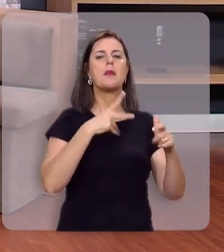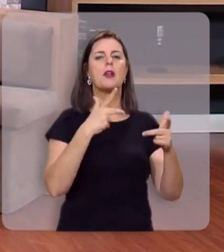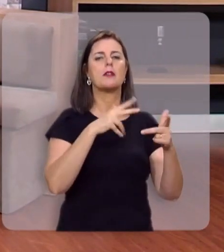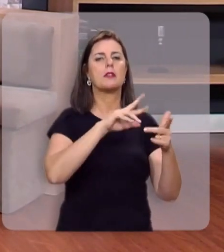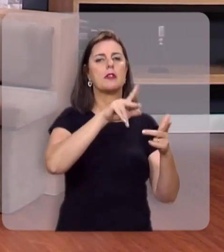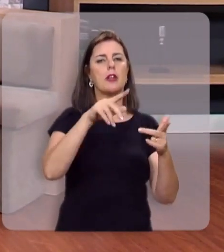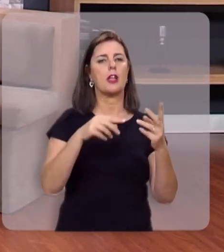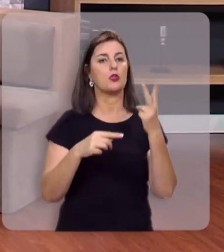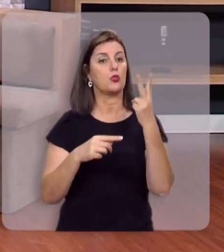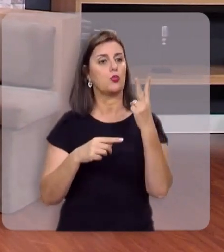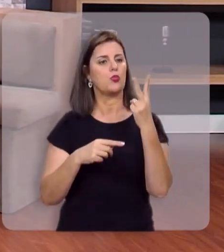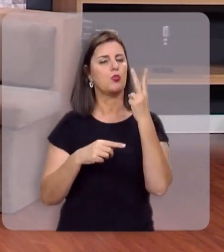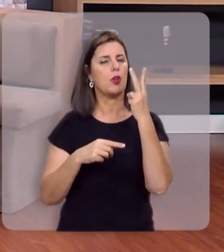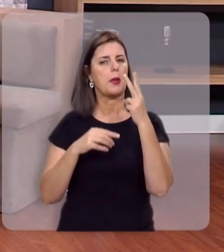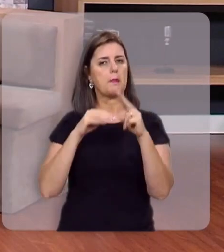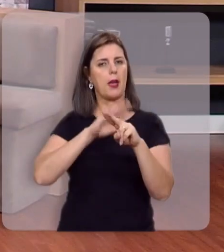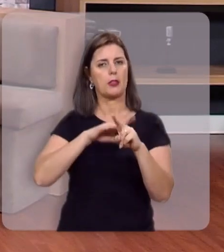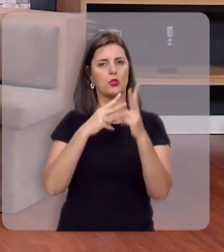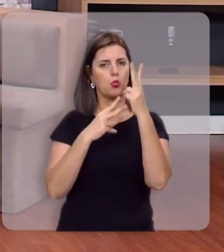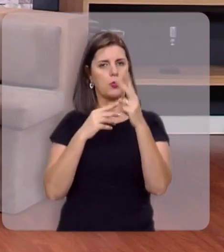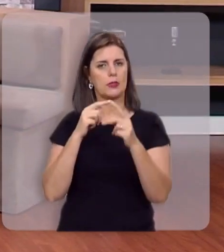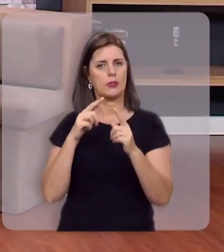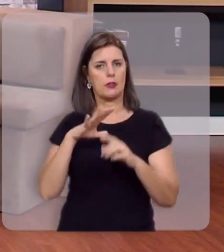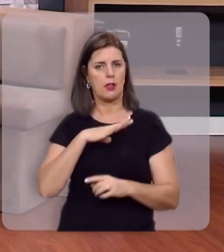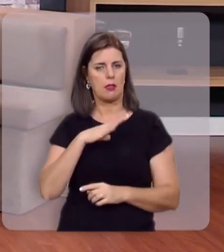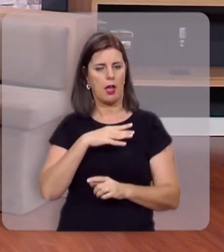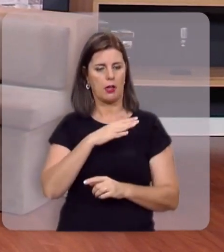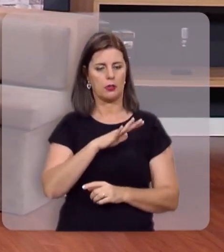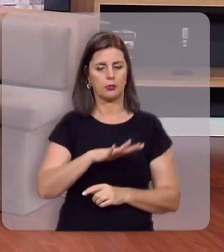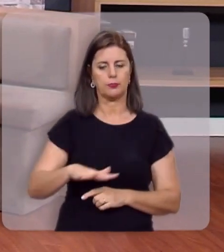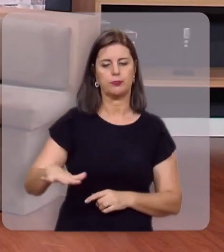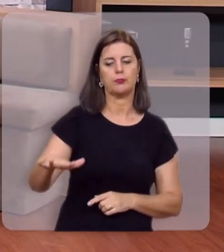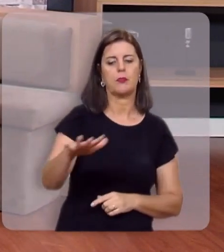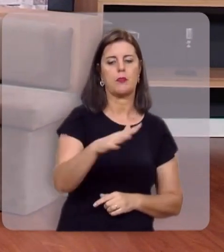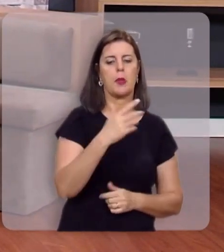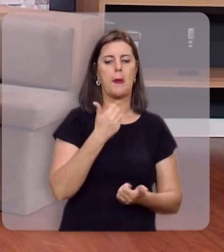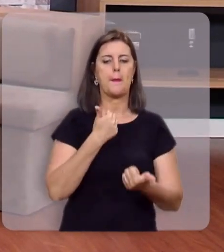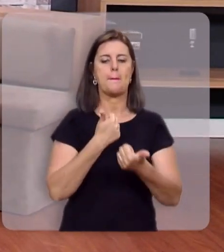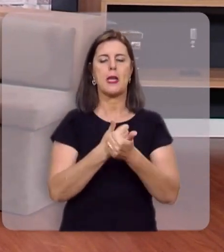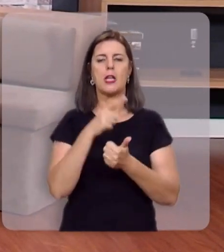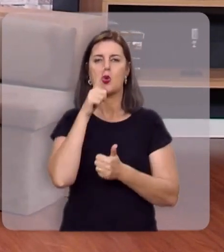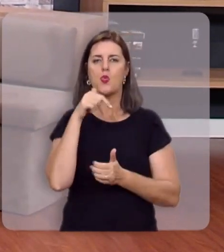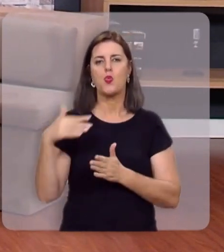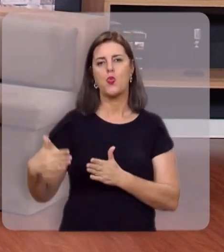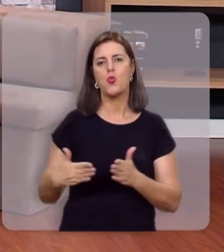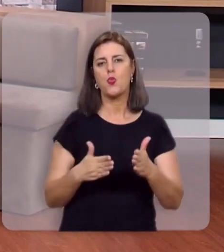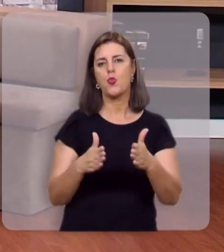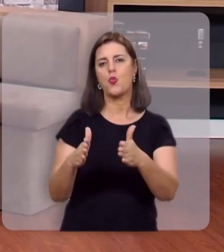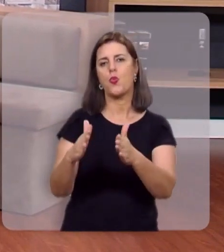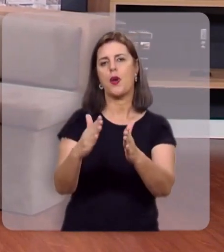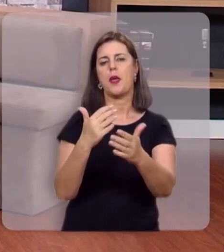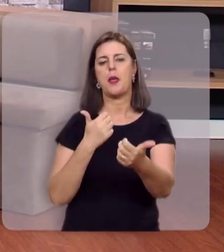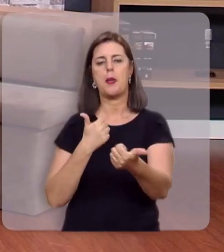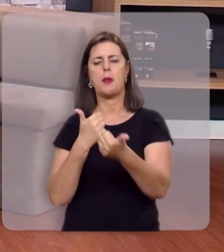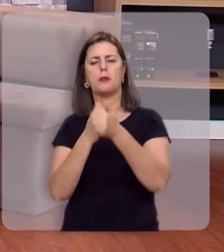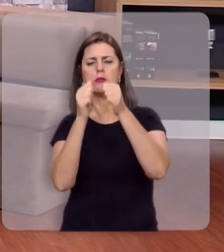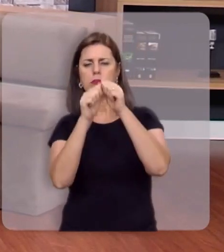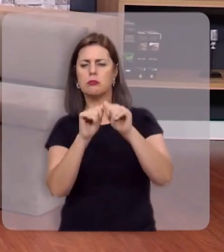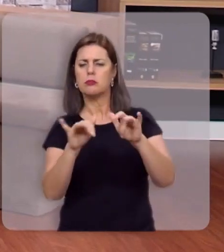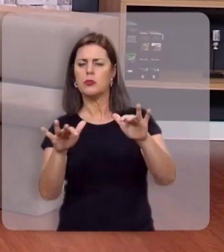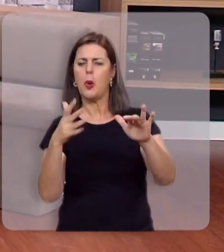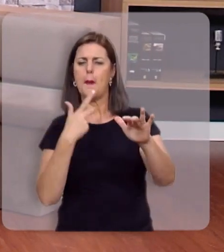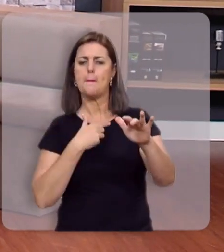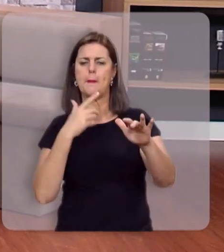com mais duas outras cidades. Ficava às margens do rio Lico, que era a região mais